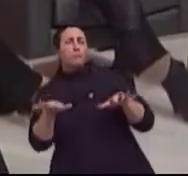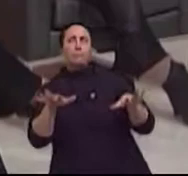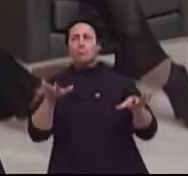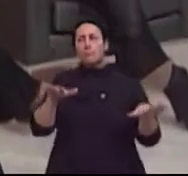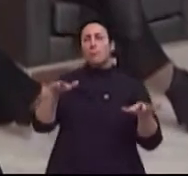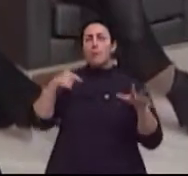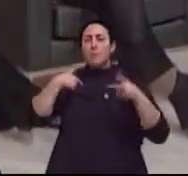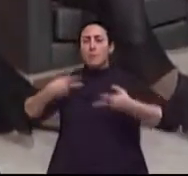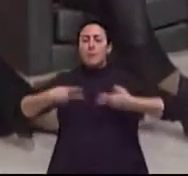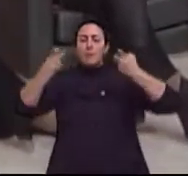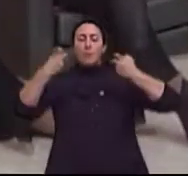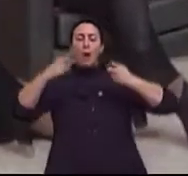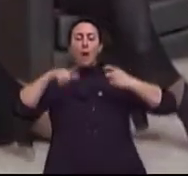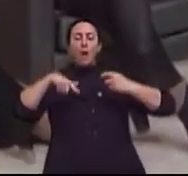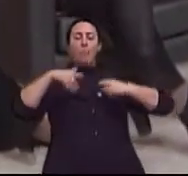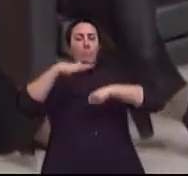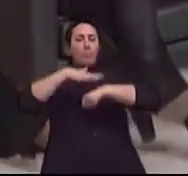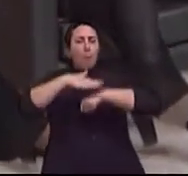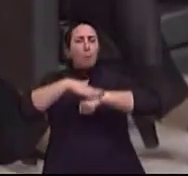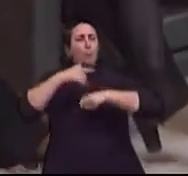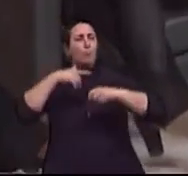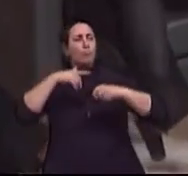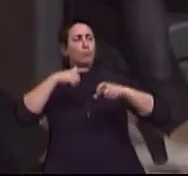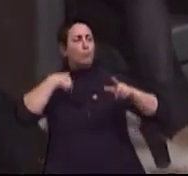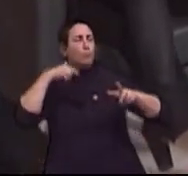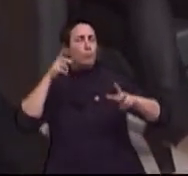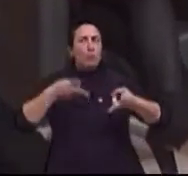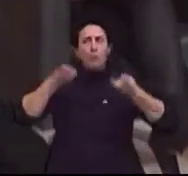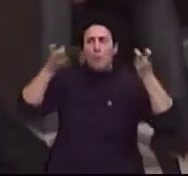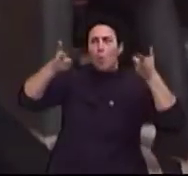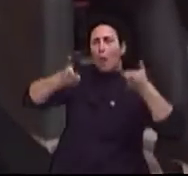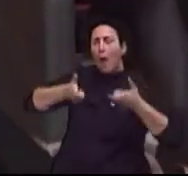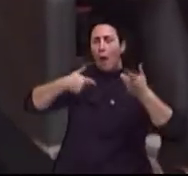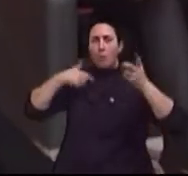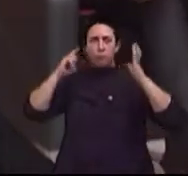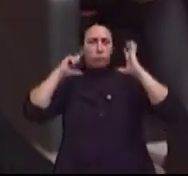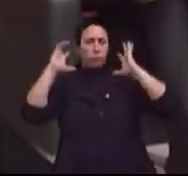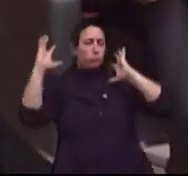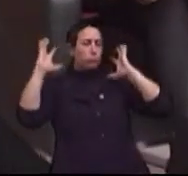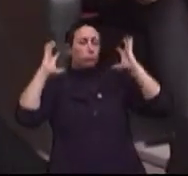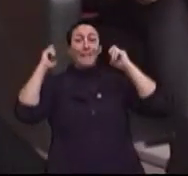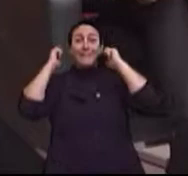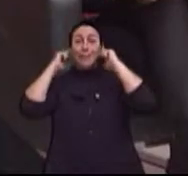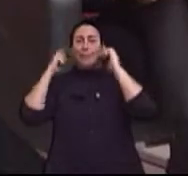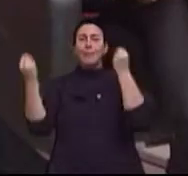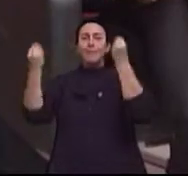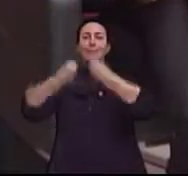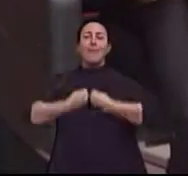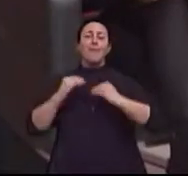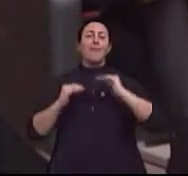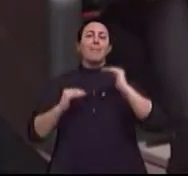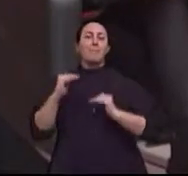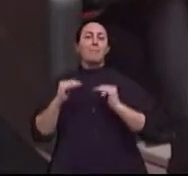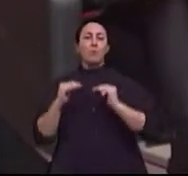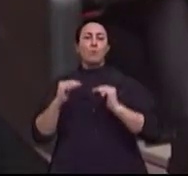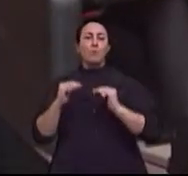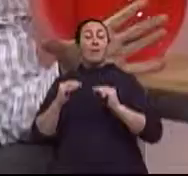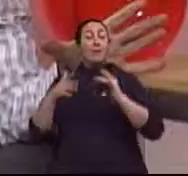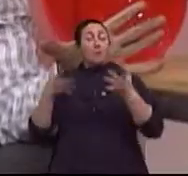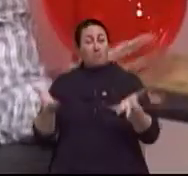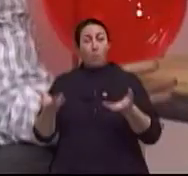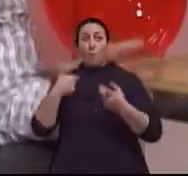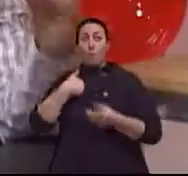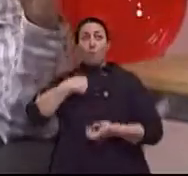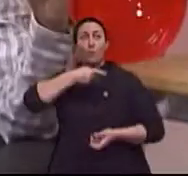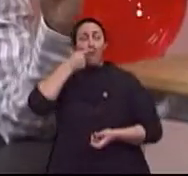questão temporal e espacial, ela é fundamental para o nosso organismo. Então, eu sempre digo assim, ó, Isabel, quando os pacientes colocam